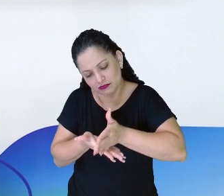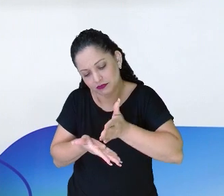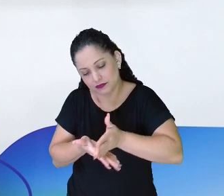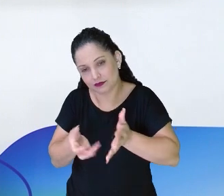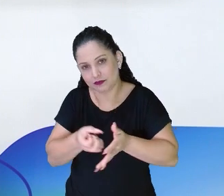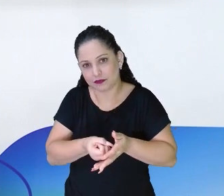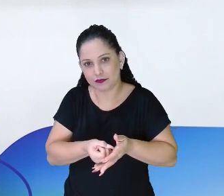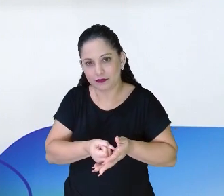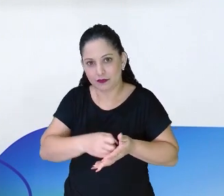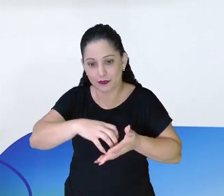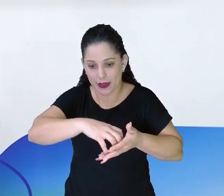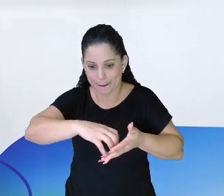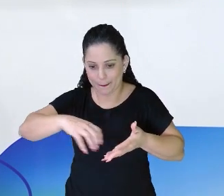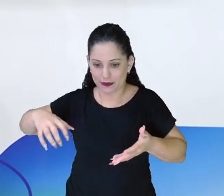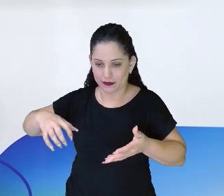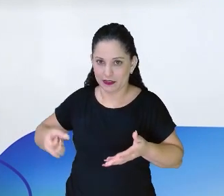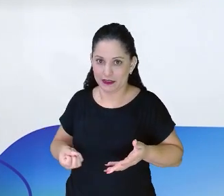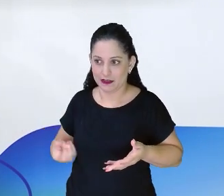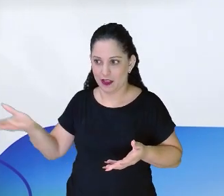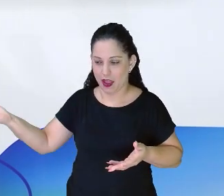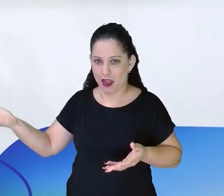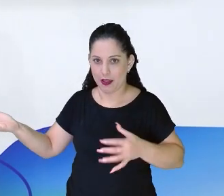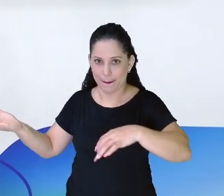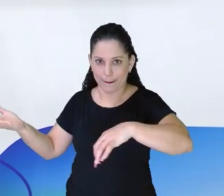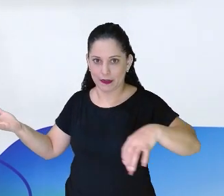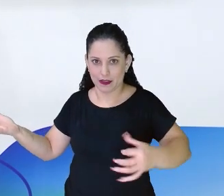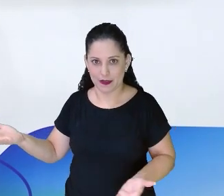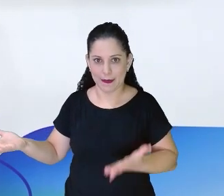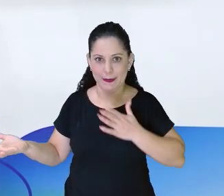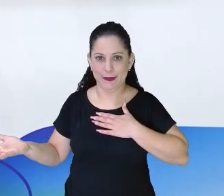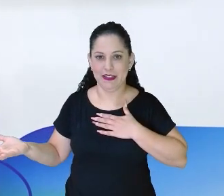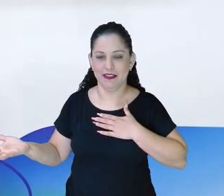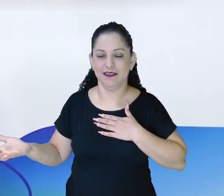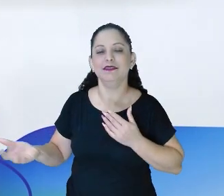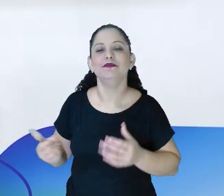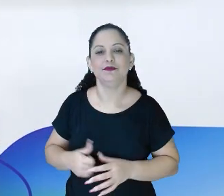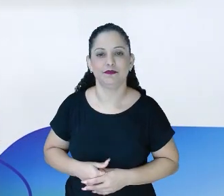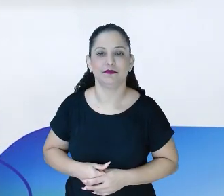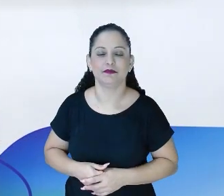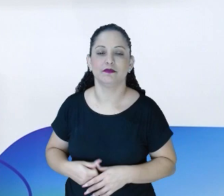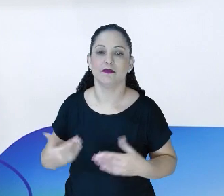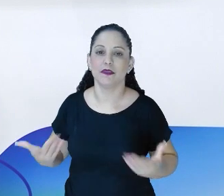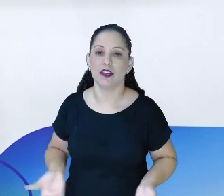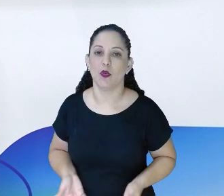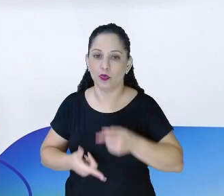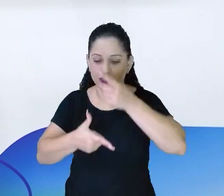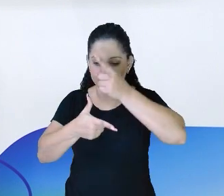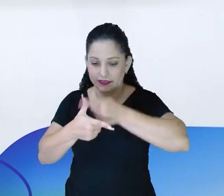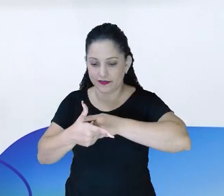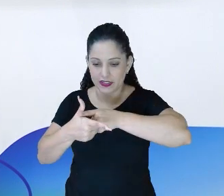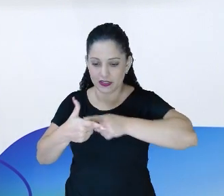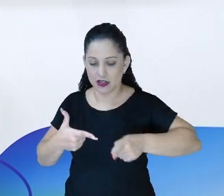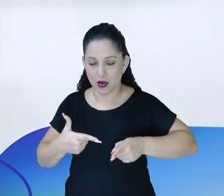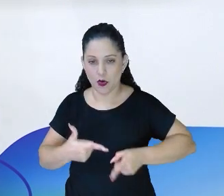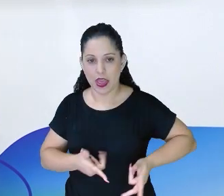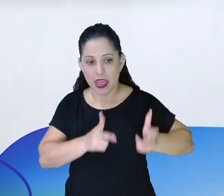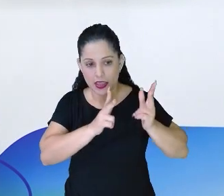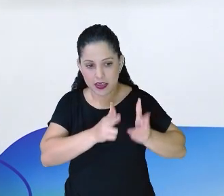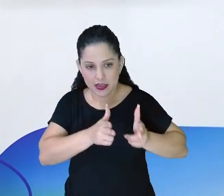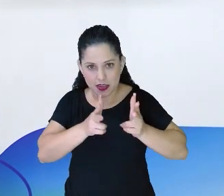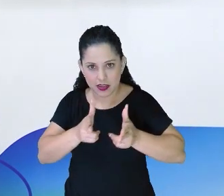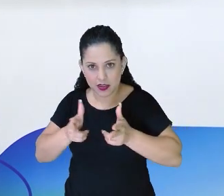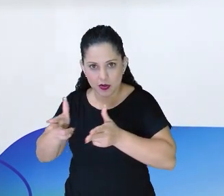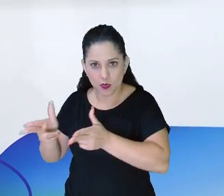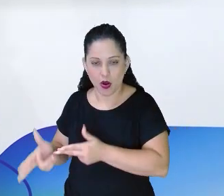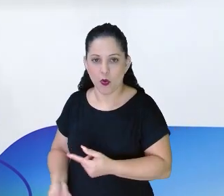forma igual, certo? Que é importante. Divisão é repartir em partes iguais. Nem eu